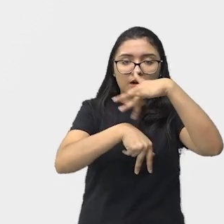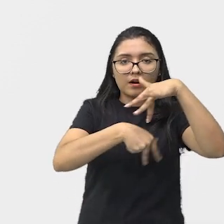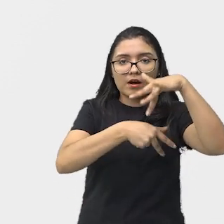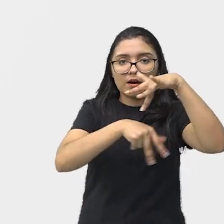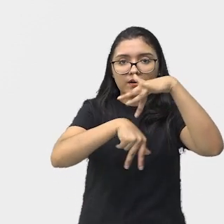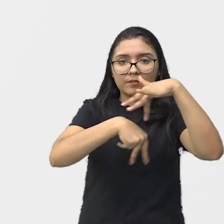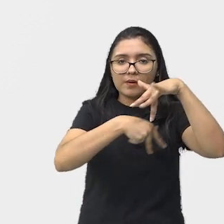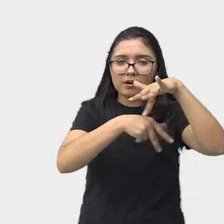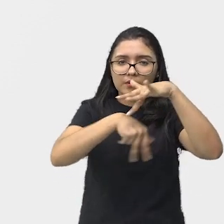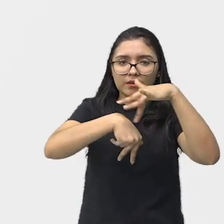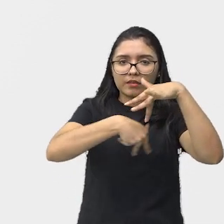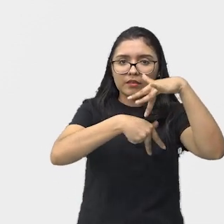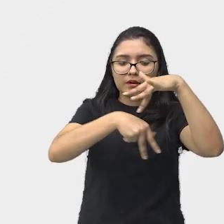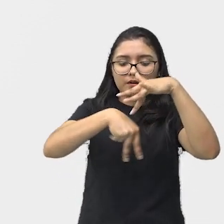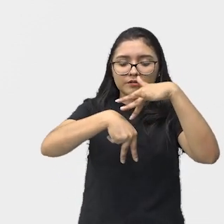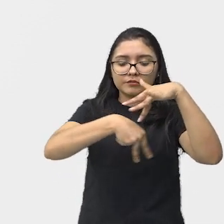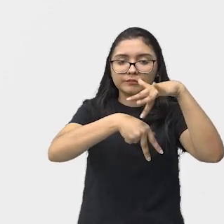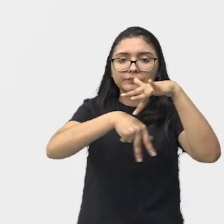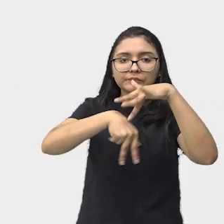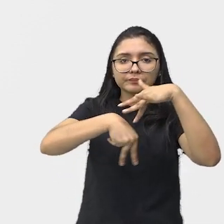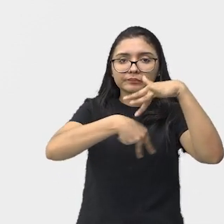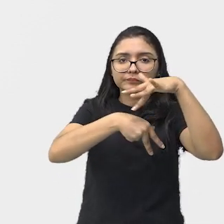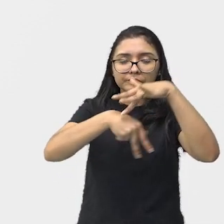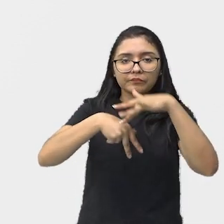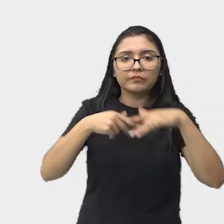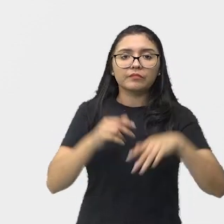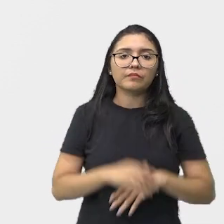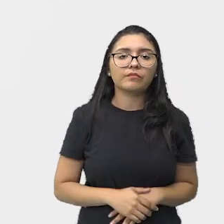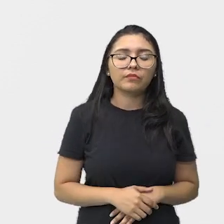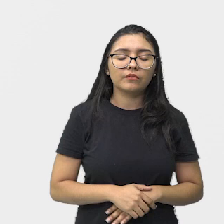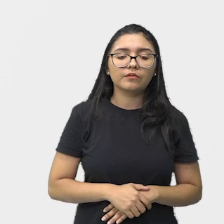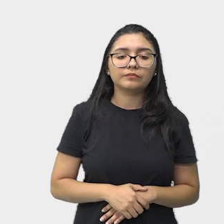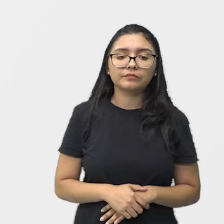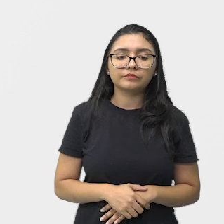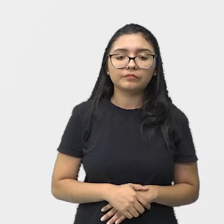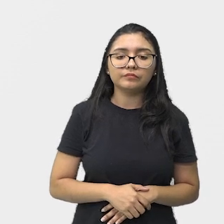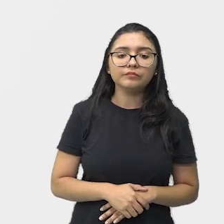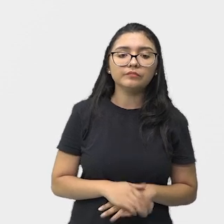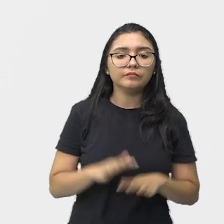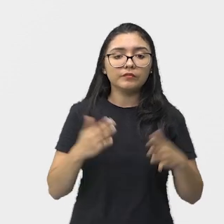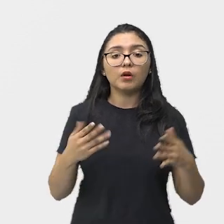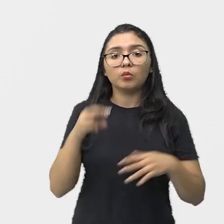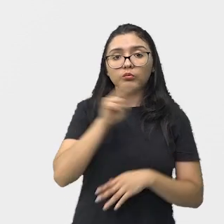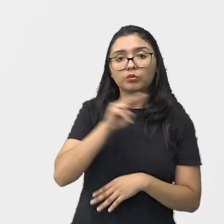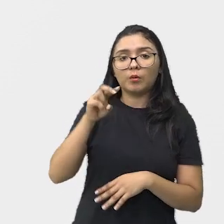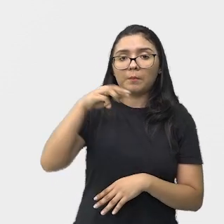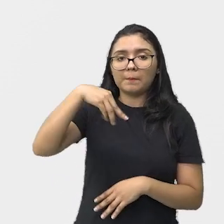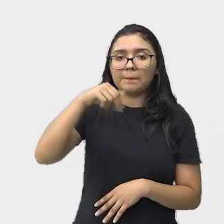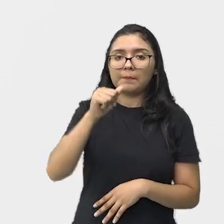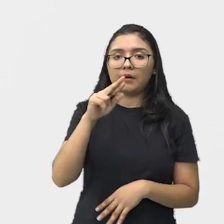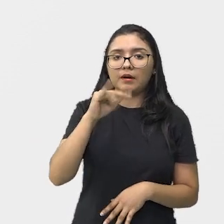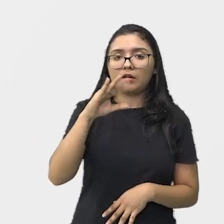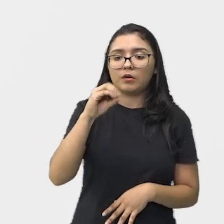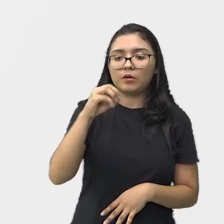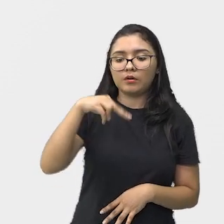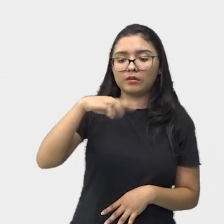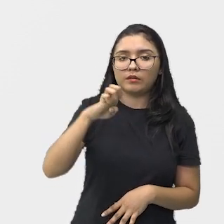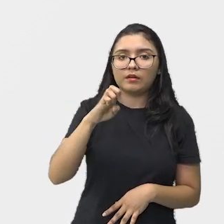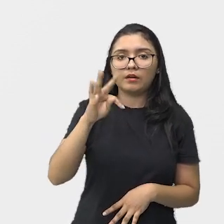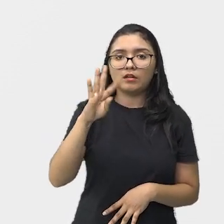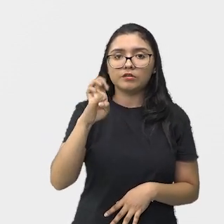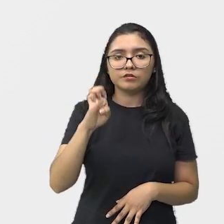ou títeres, tá? Então, quando estão presos por fios, varetas e cordas, recebe o nome de